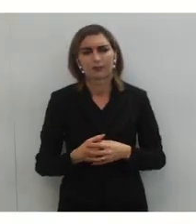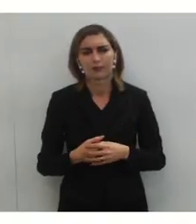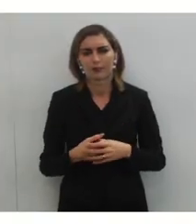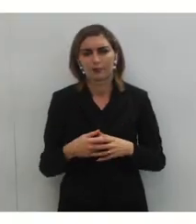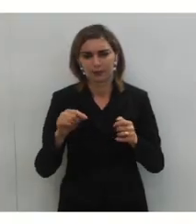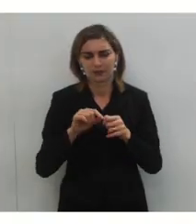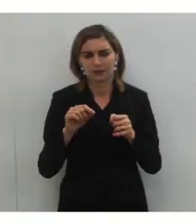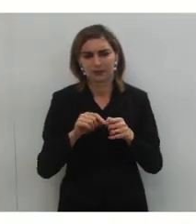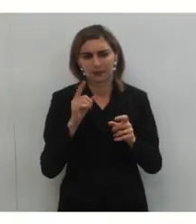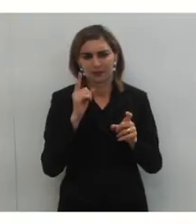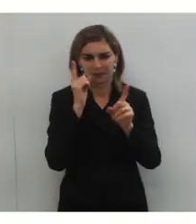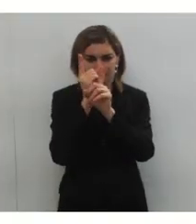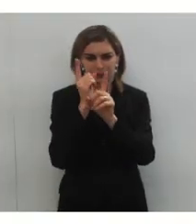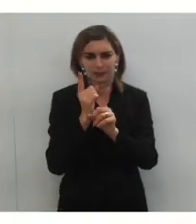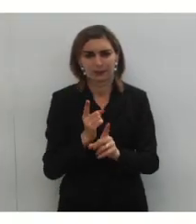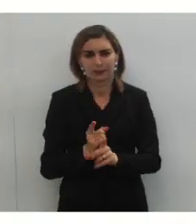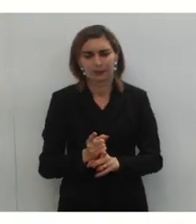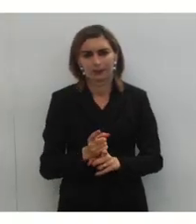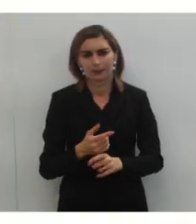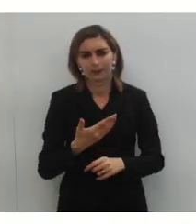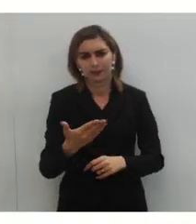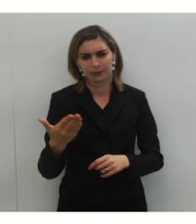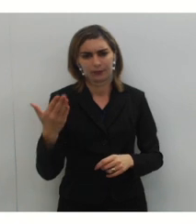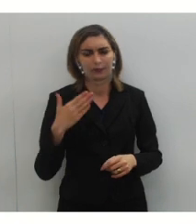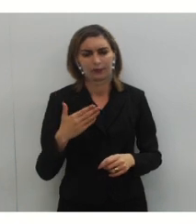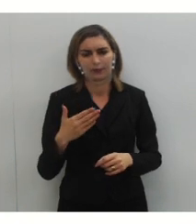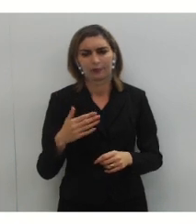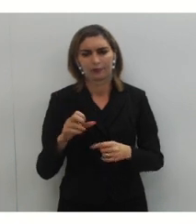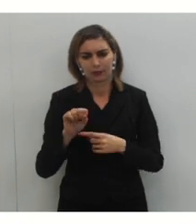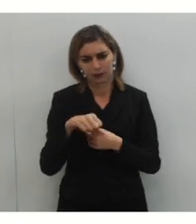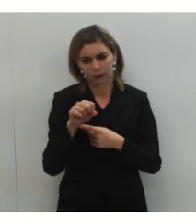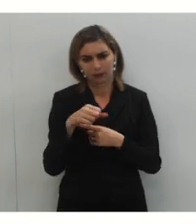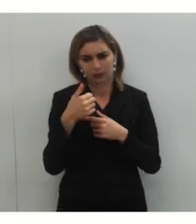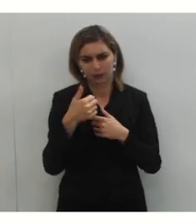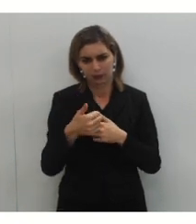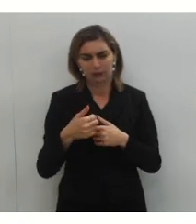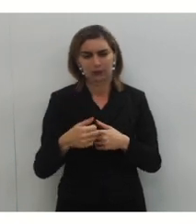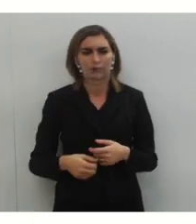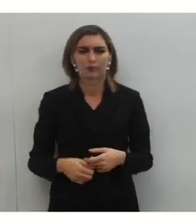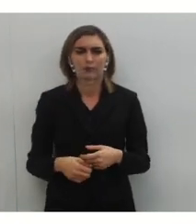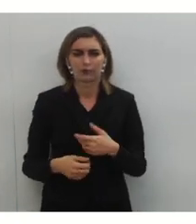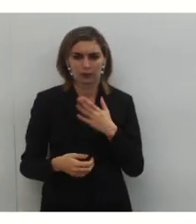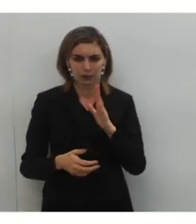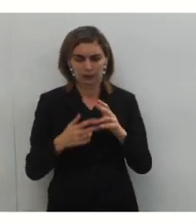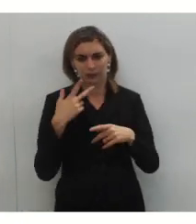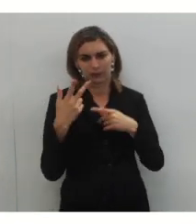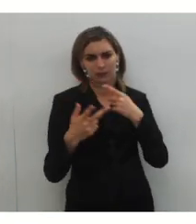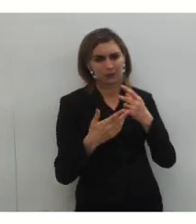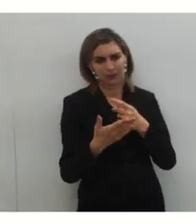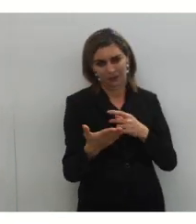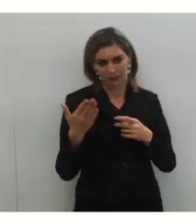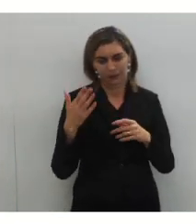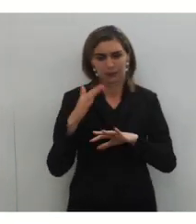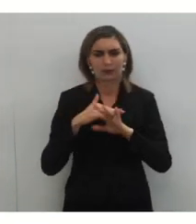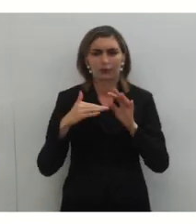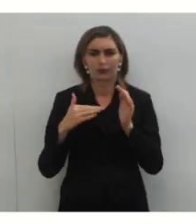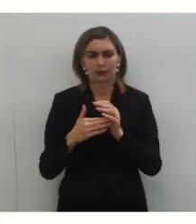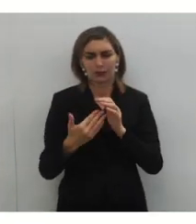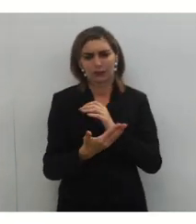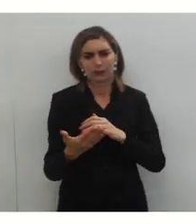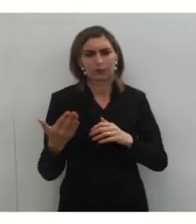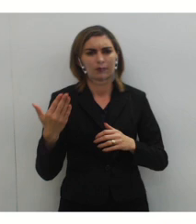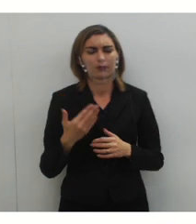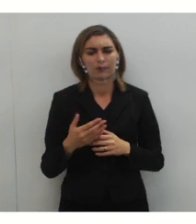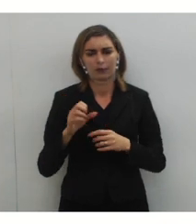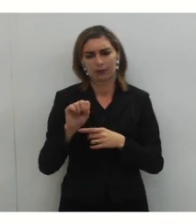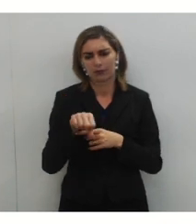Vamos fazer a identificação desses sujeitos, né? Tendo em vista que eu já disse que em todas as orações